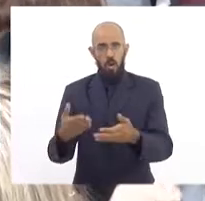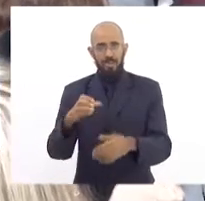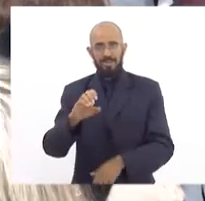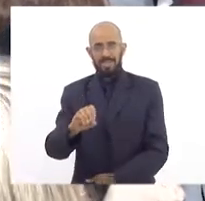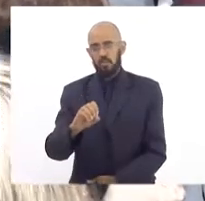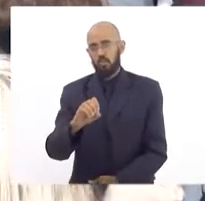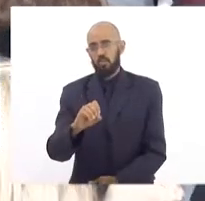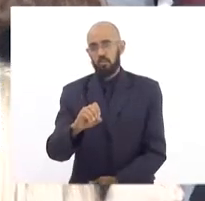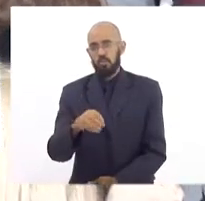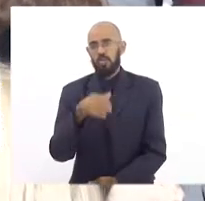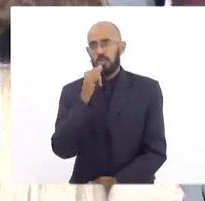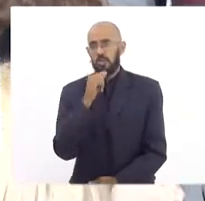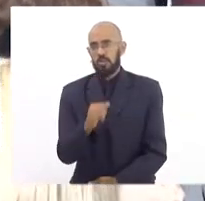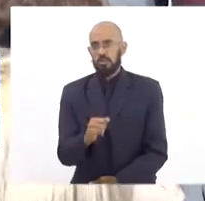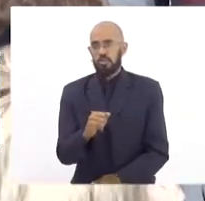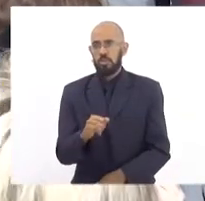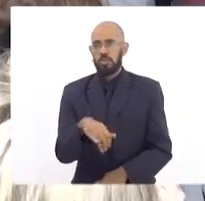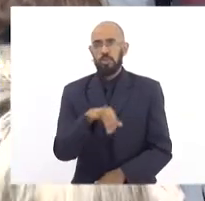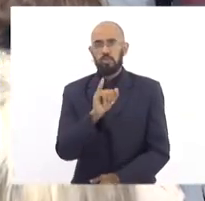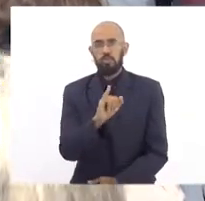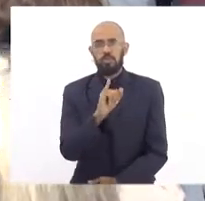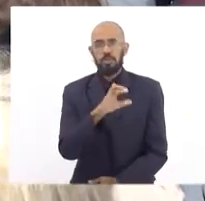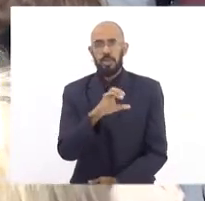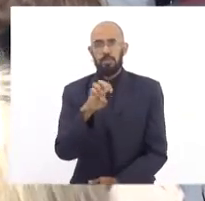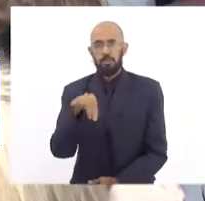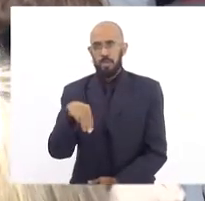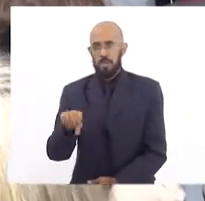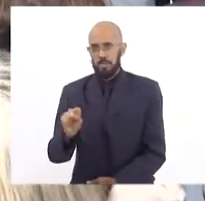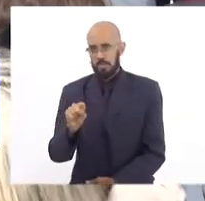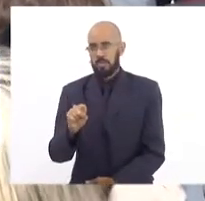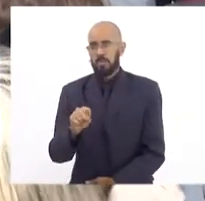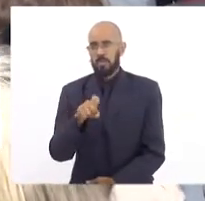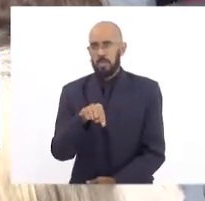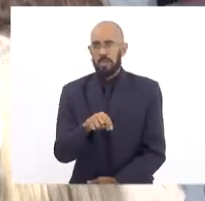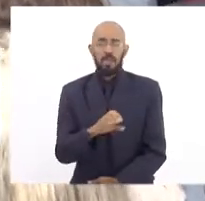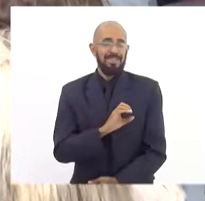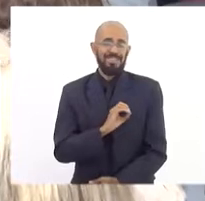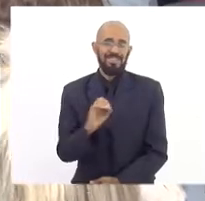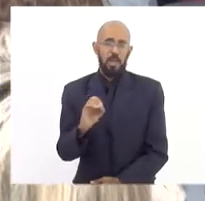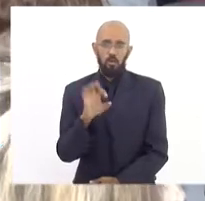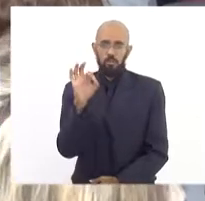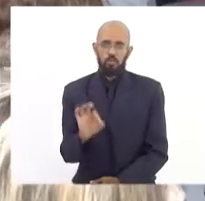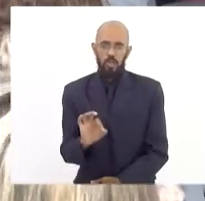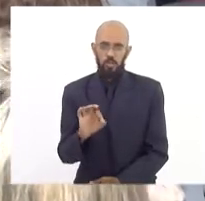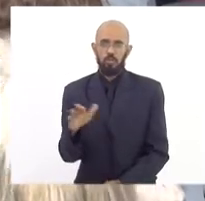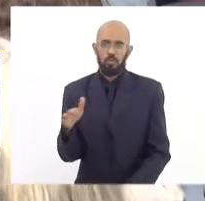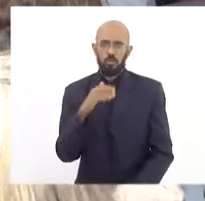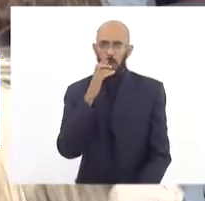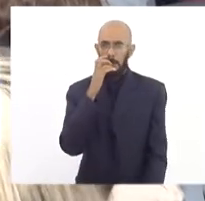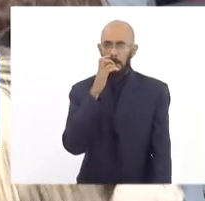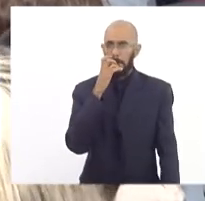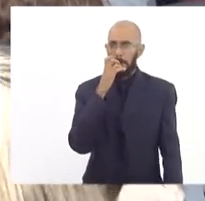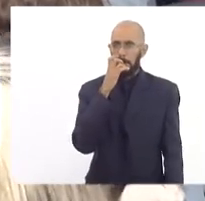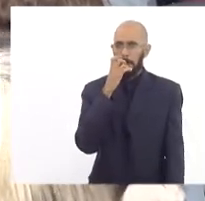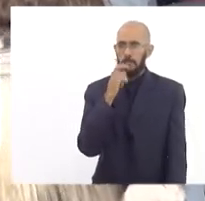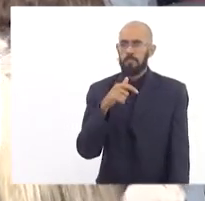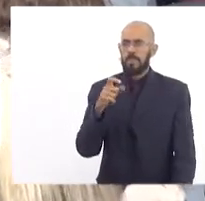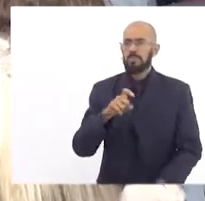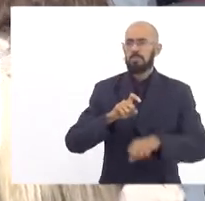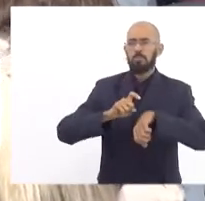Energia. ICMS da energia. Então, quero só aqui dizer que esse momento